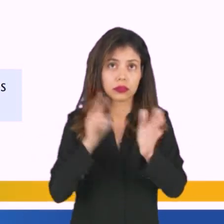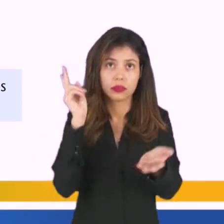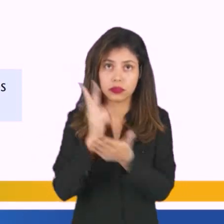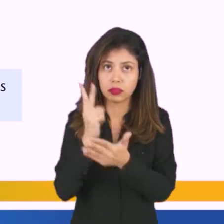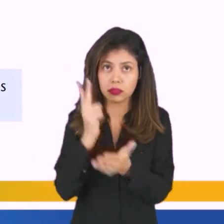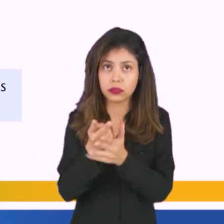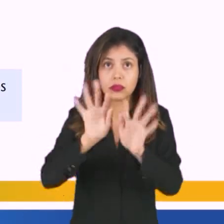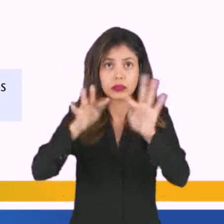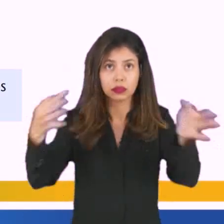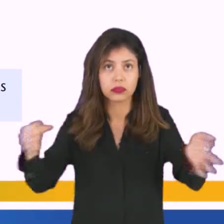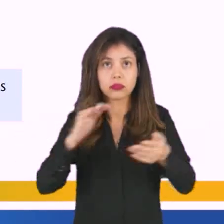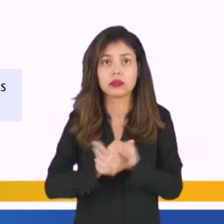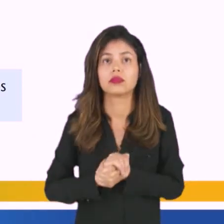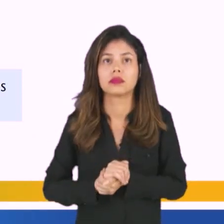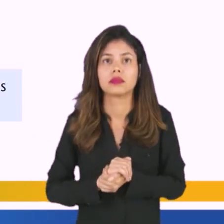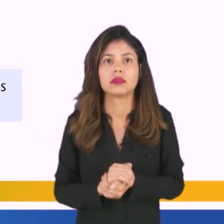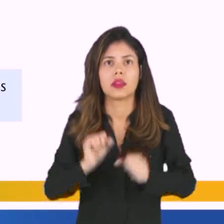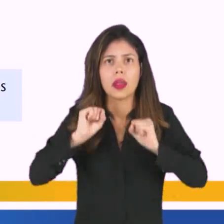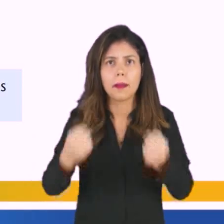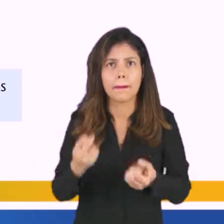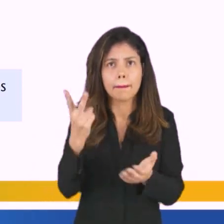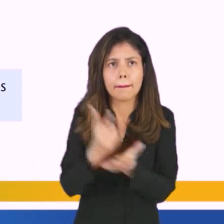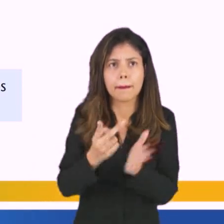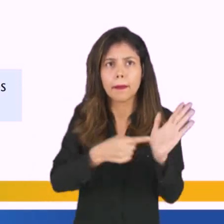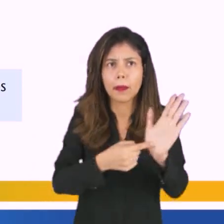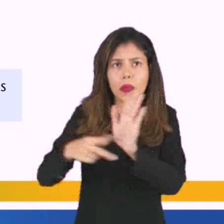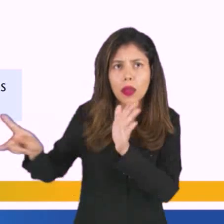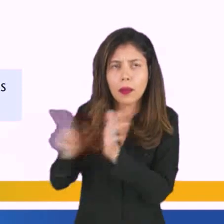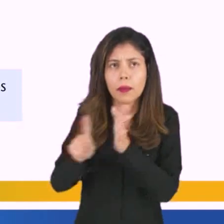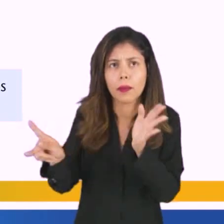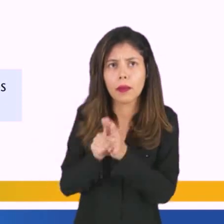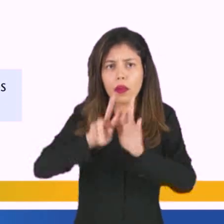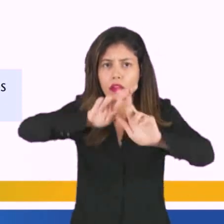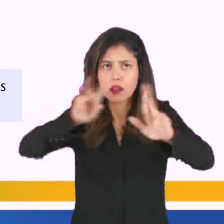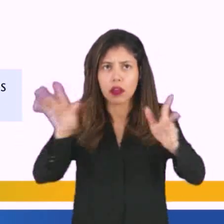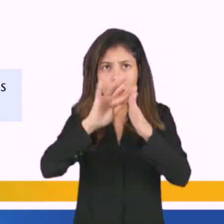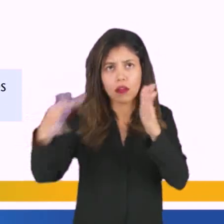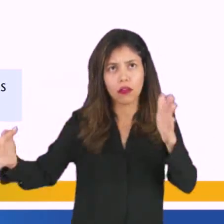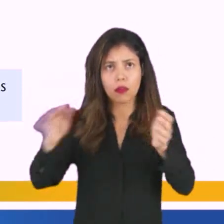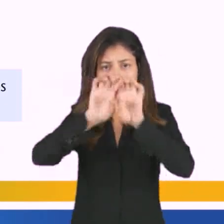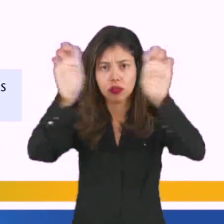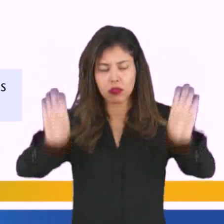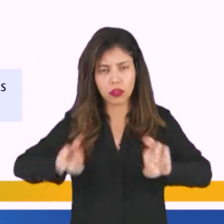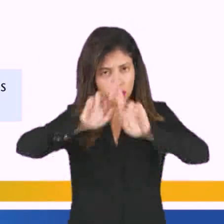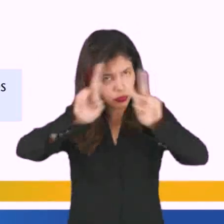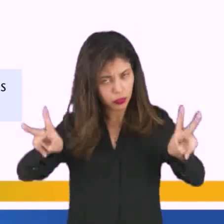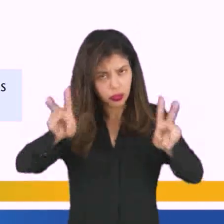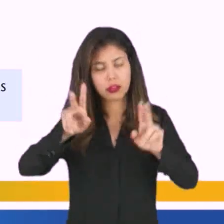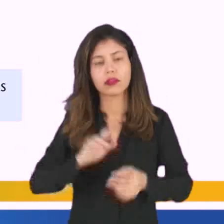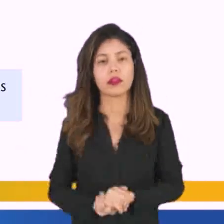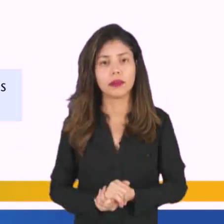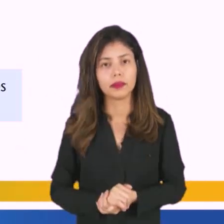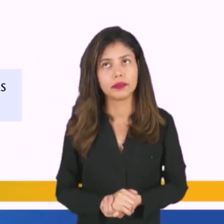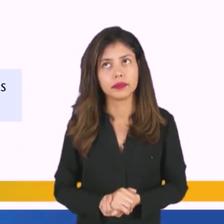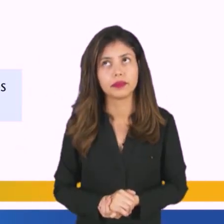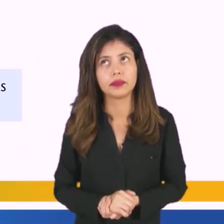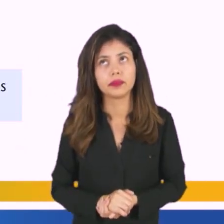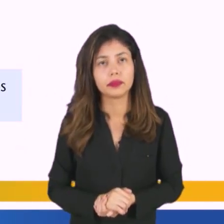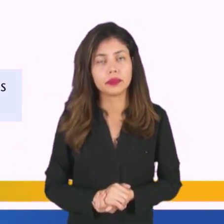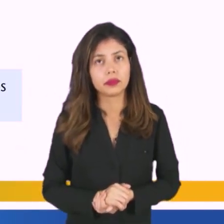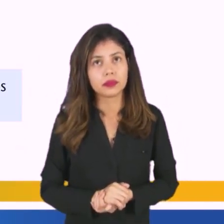molecular que apresentam propriedades diferentes devido à fórmula estrutural serem diferentes.